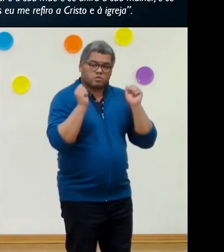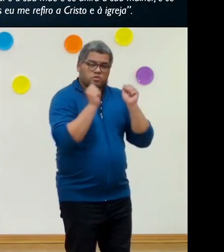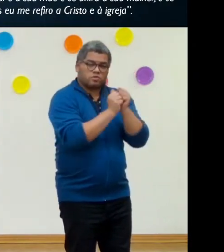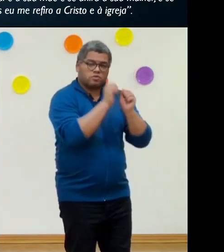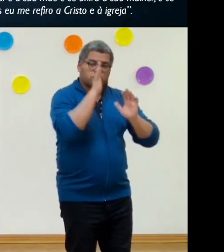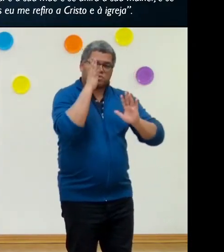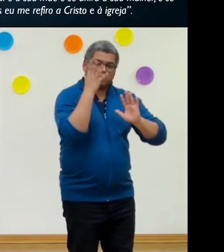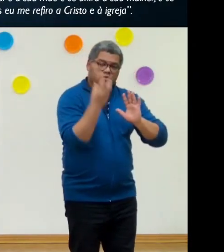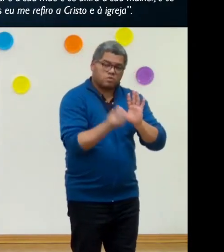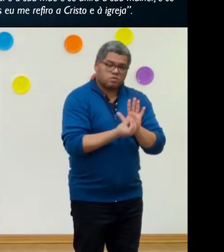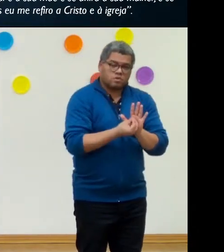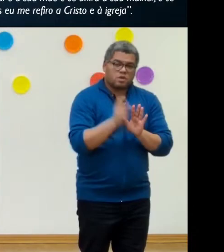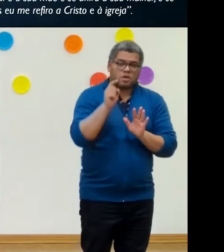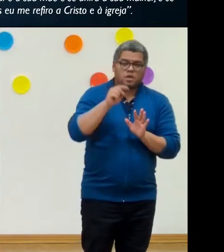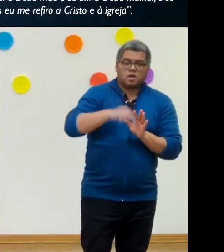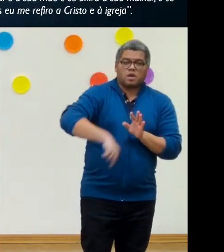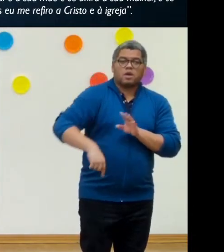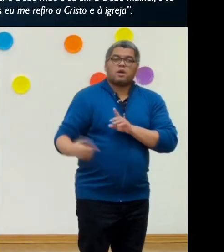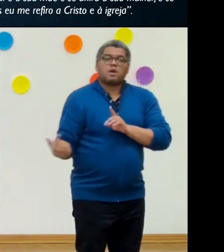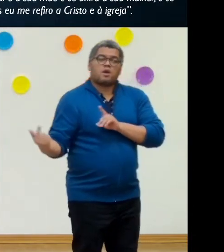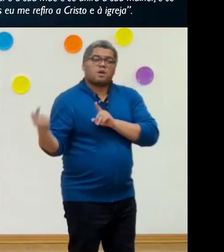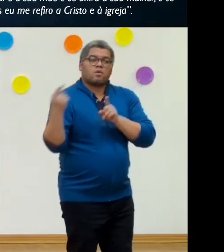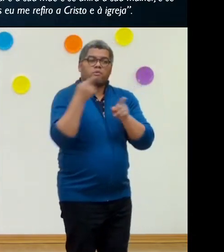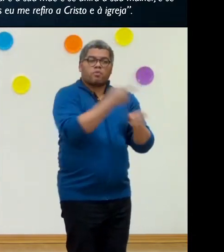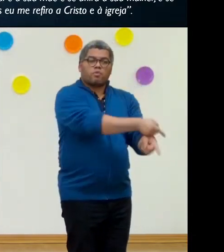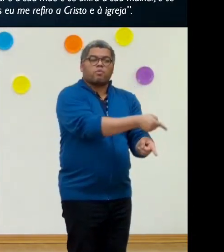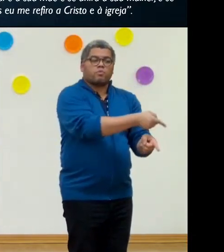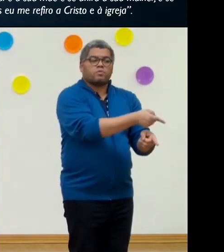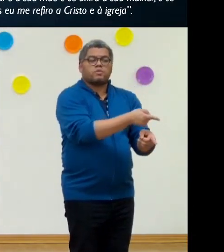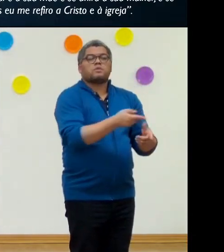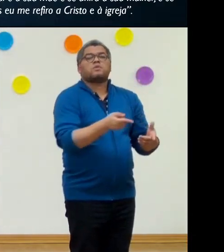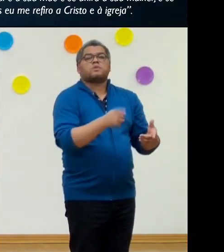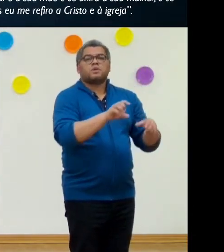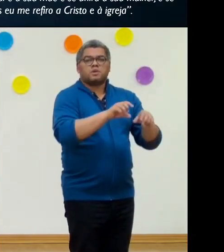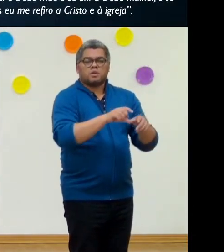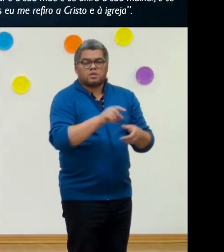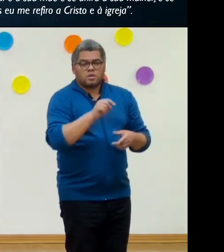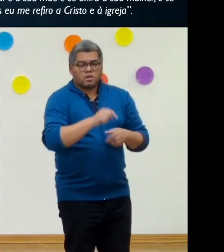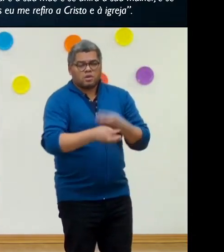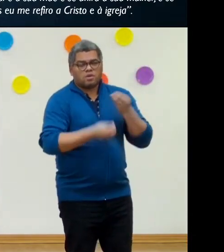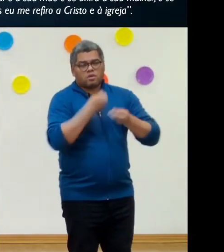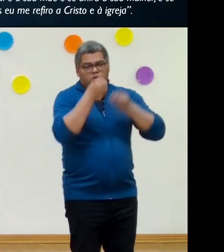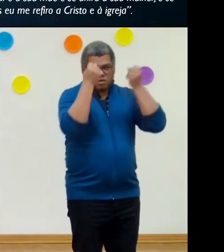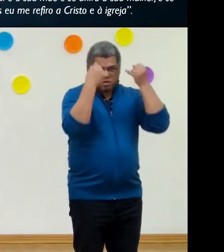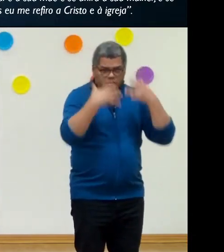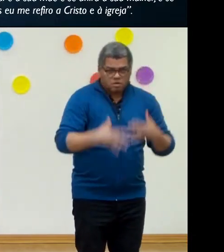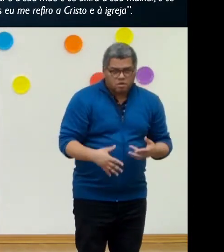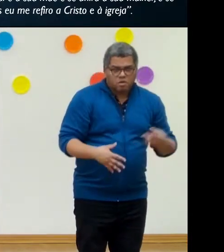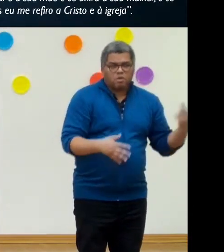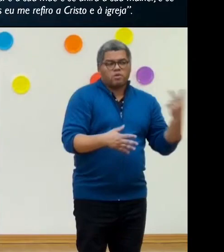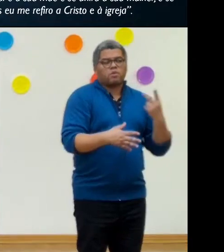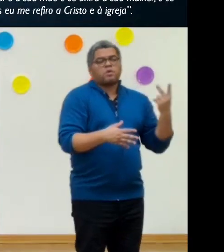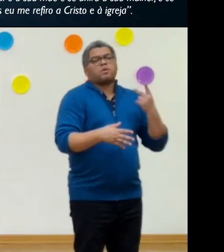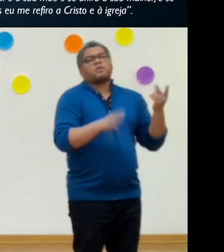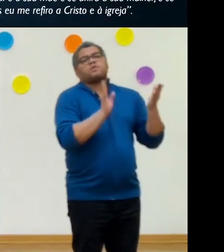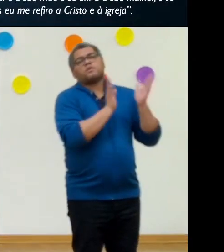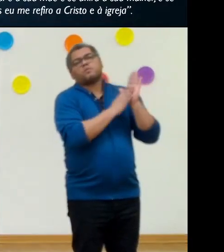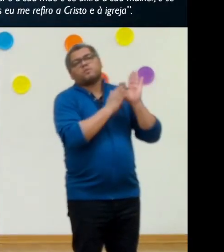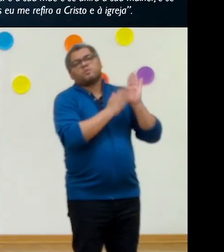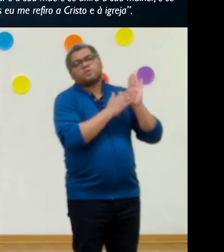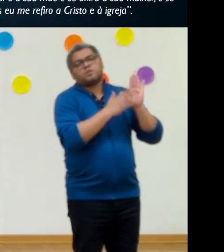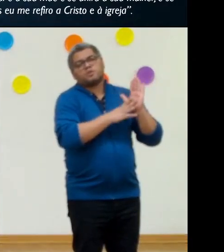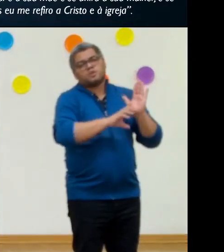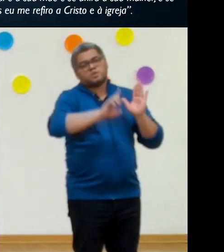Adultério é um pecado contra essa unidade, contra um pacto. E como eu disse, os noivos fizeram promessas diante de Deus e